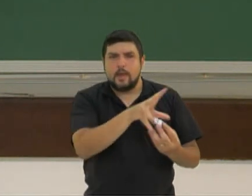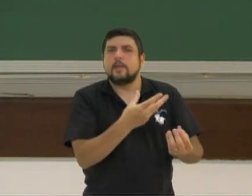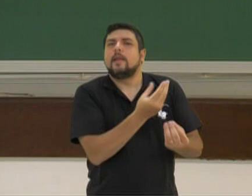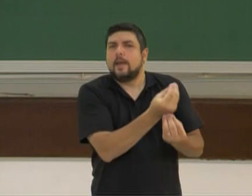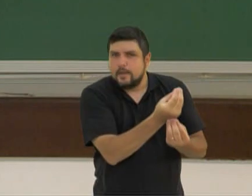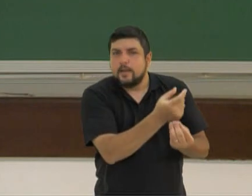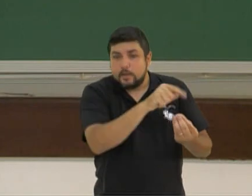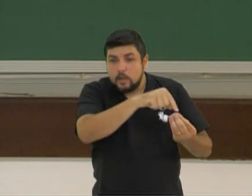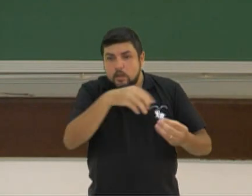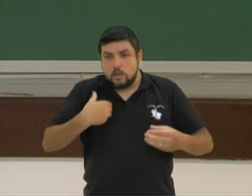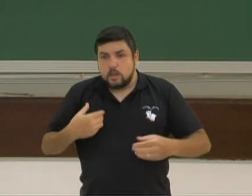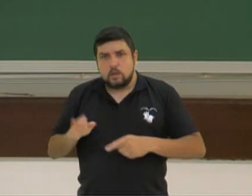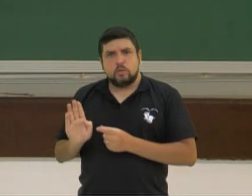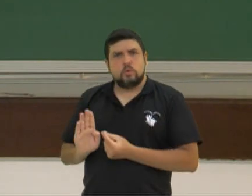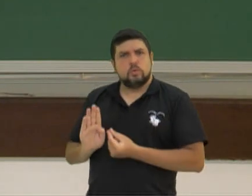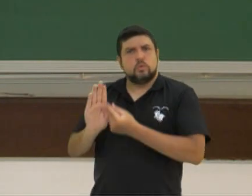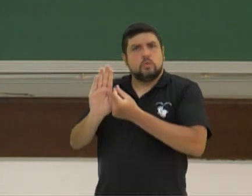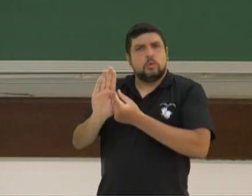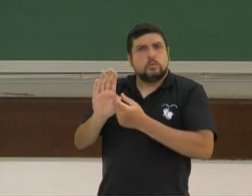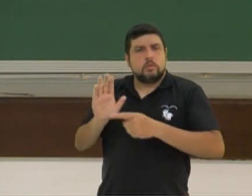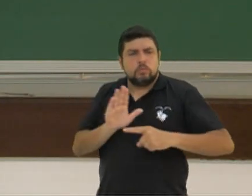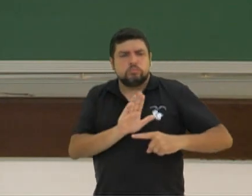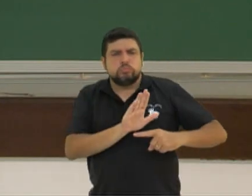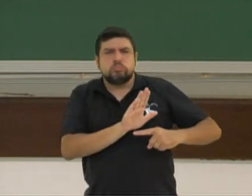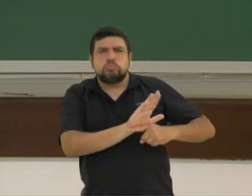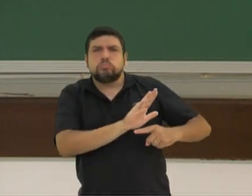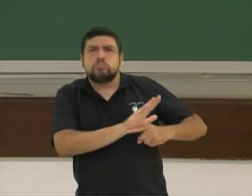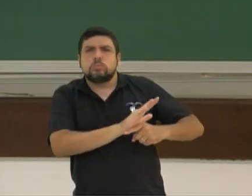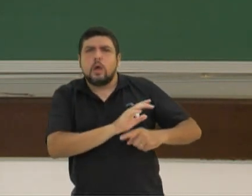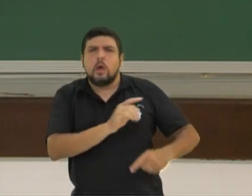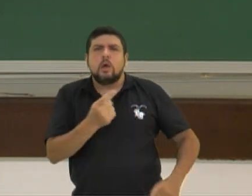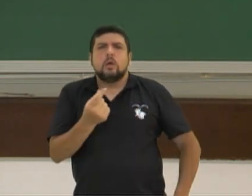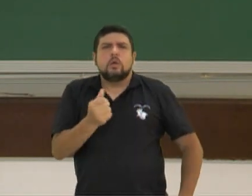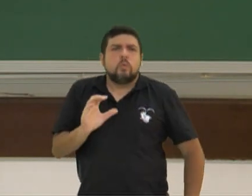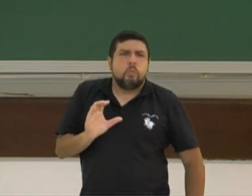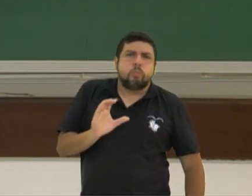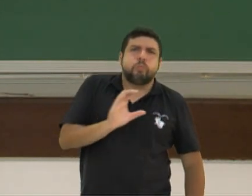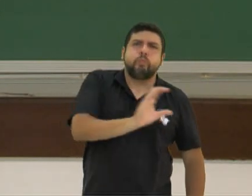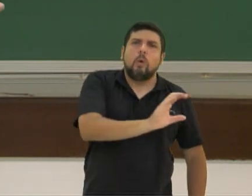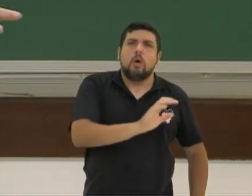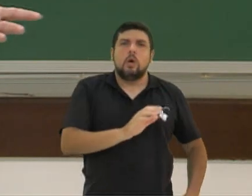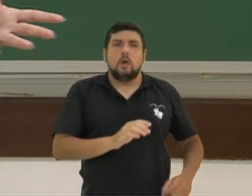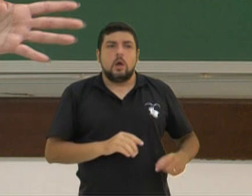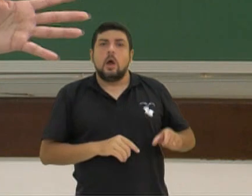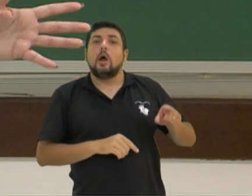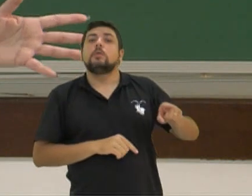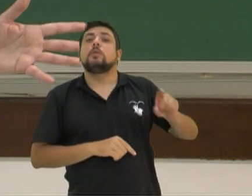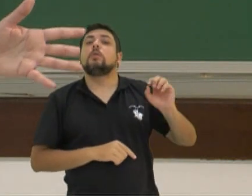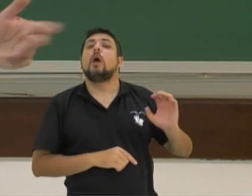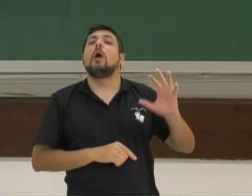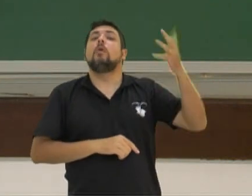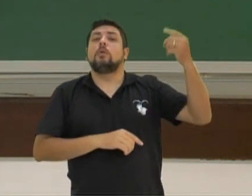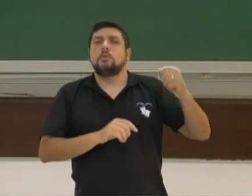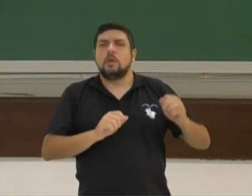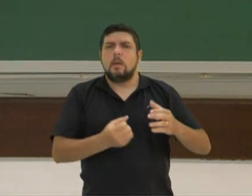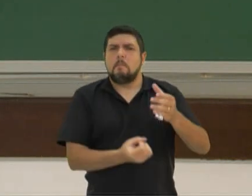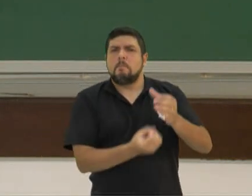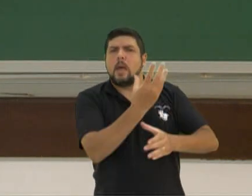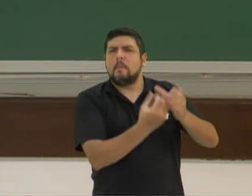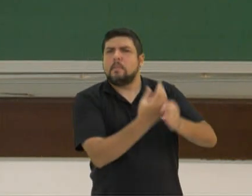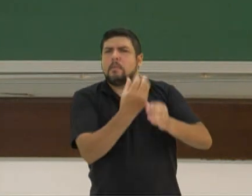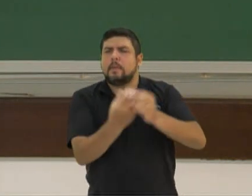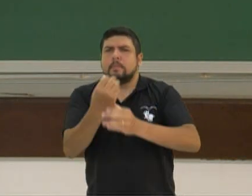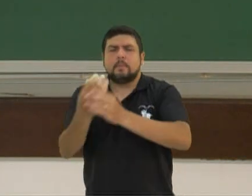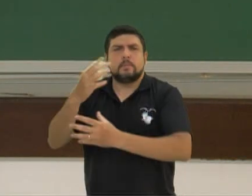dessa produção artística é que vai impulsionar a grande leva de grandes obras de arte que vão existir